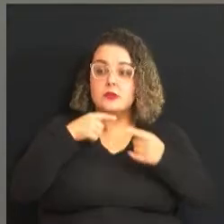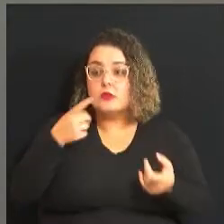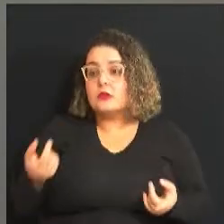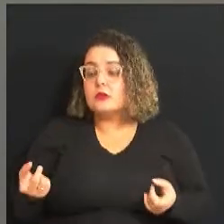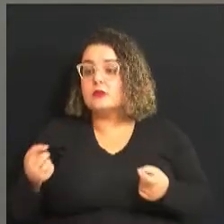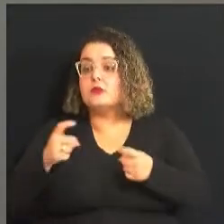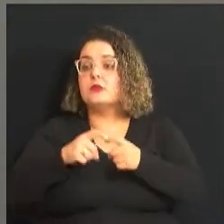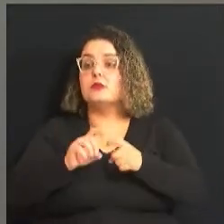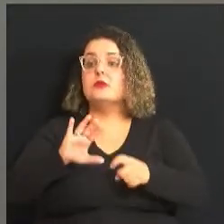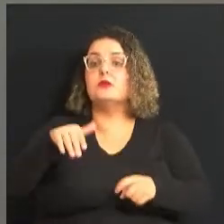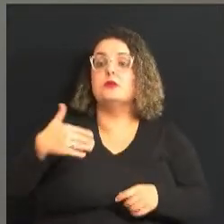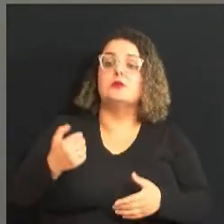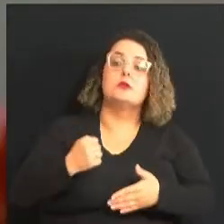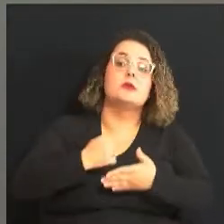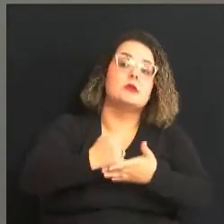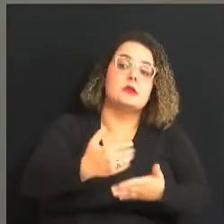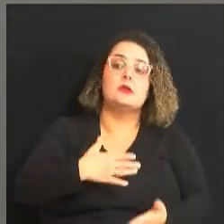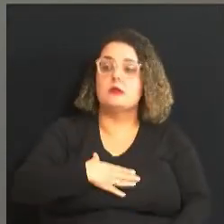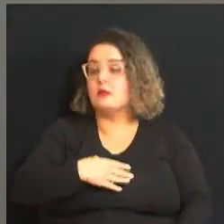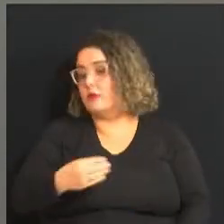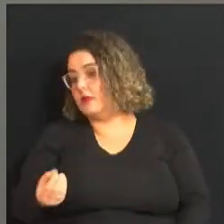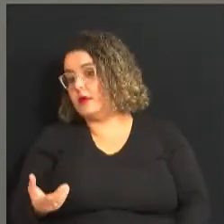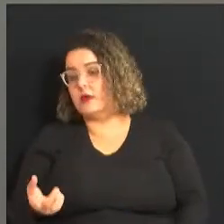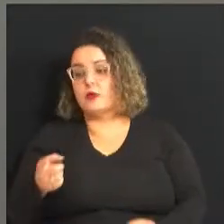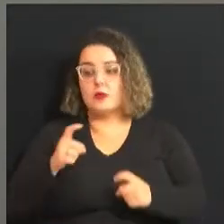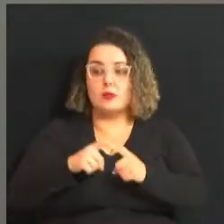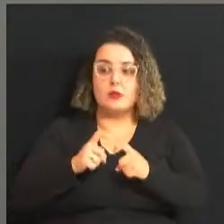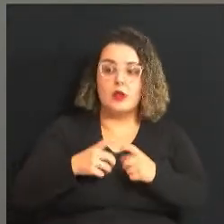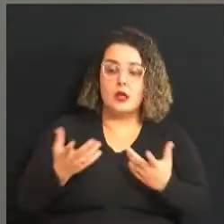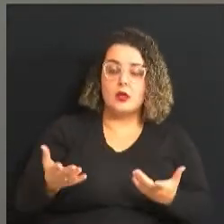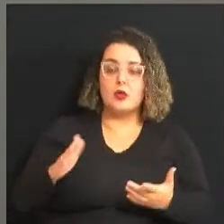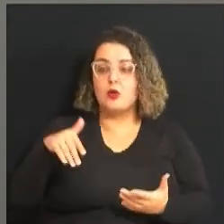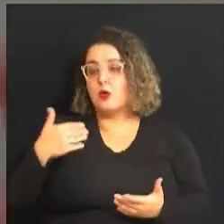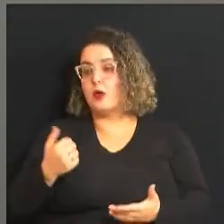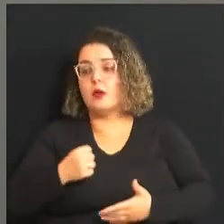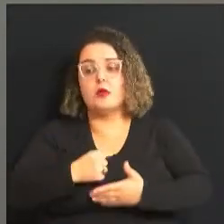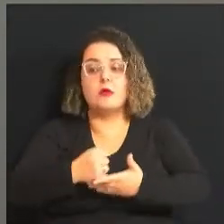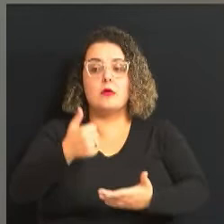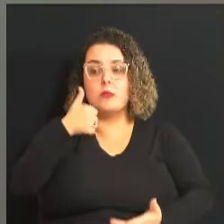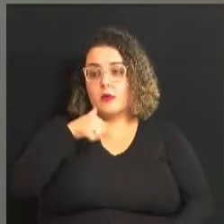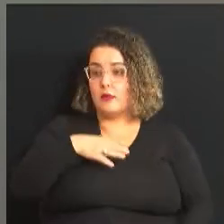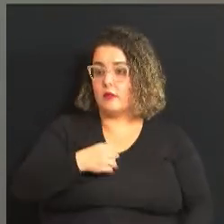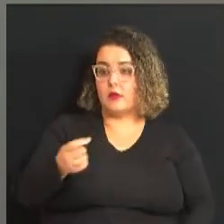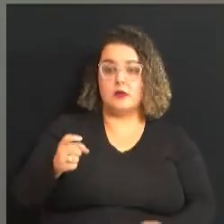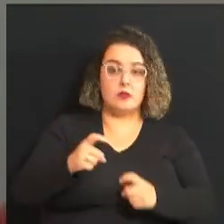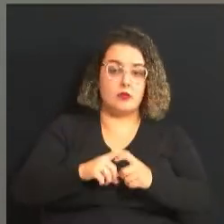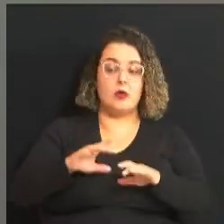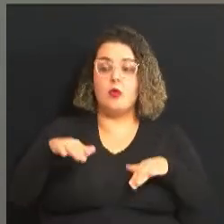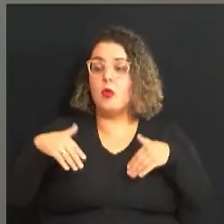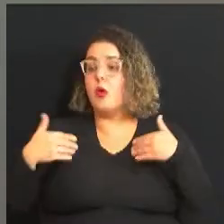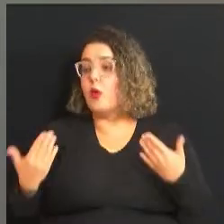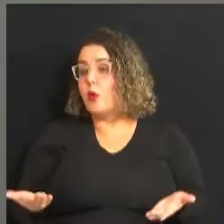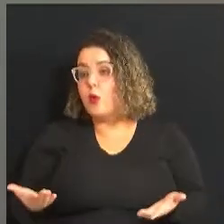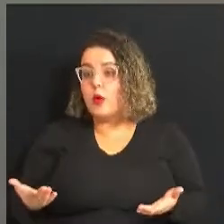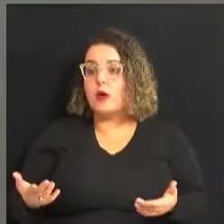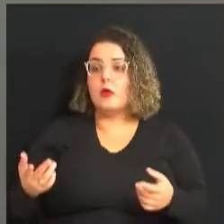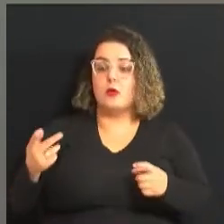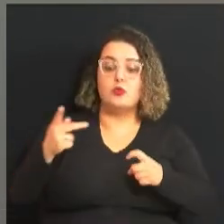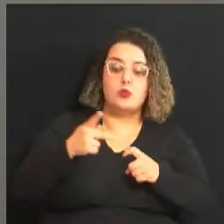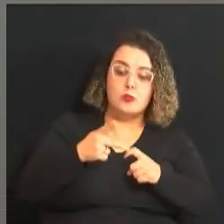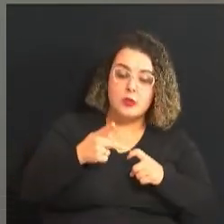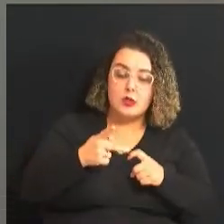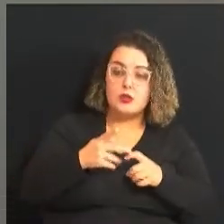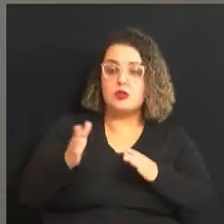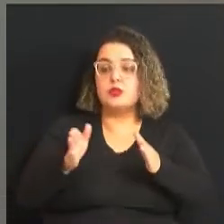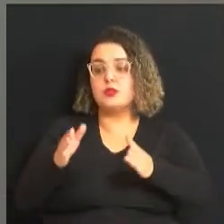eu começo a levar minha menina no médico, quando eu começo a levar minha filha no médico, ou então até quando eu levo no pediatra e a partir de que